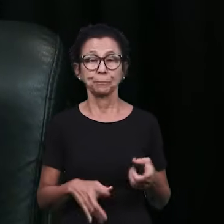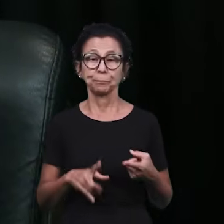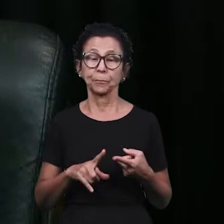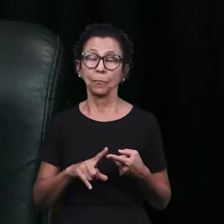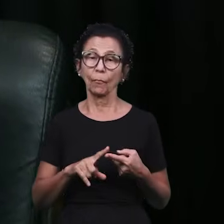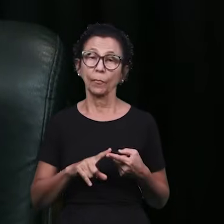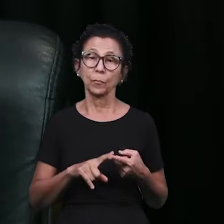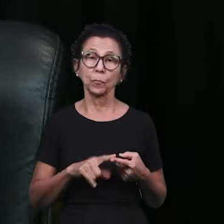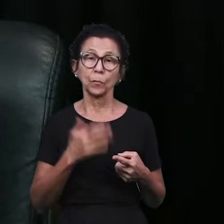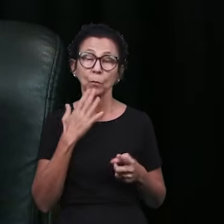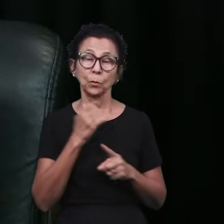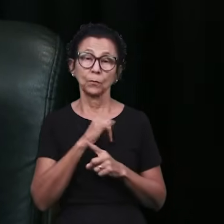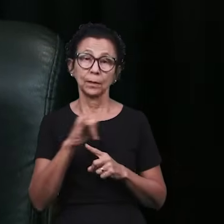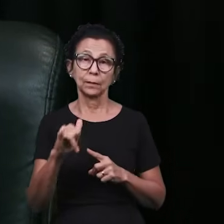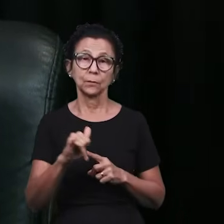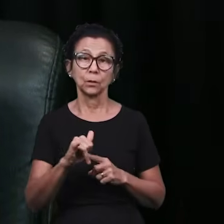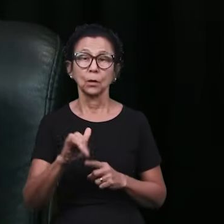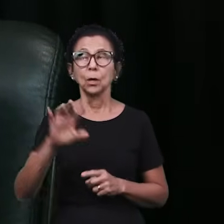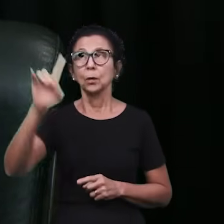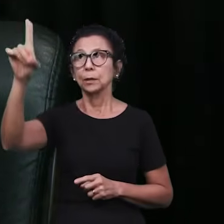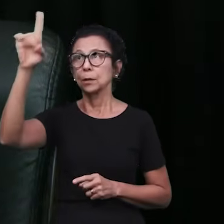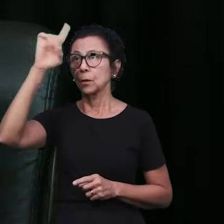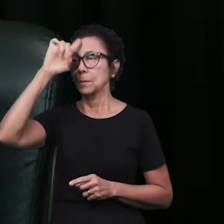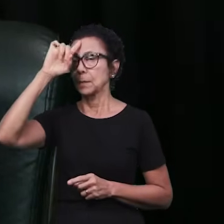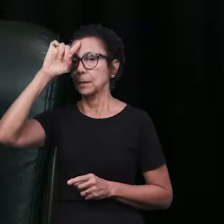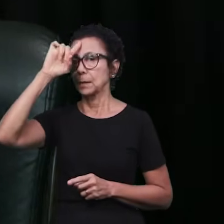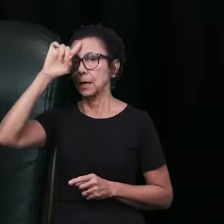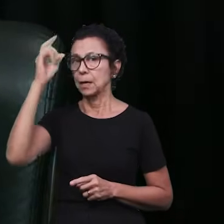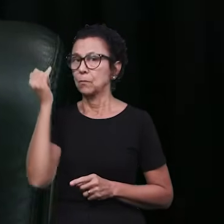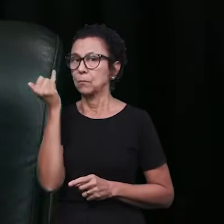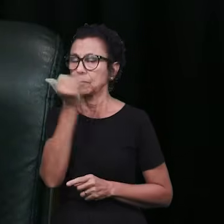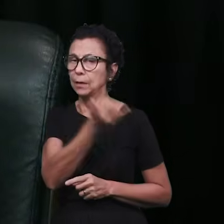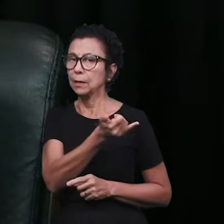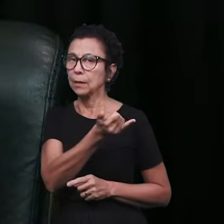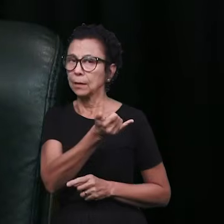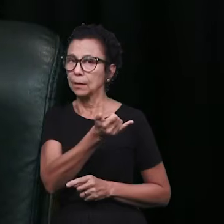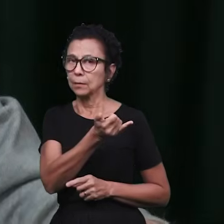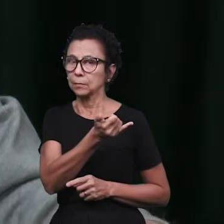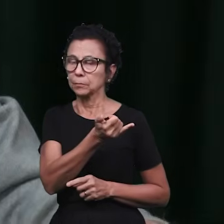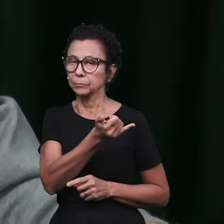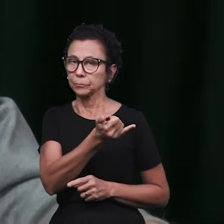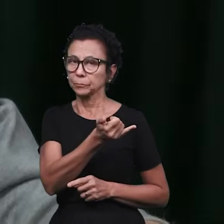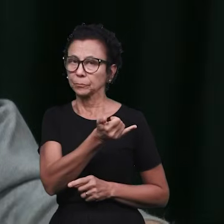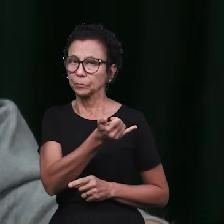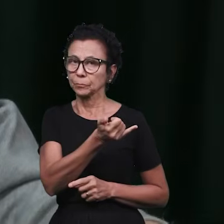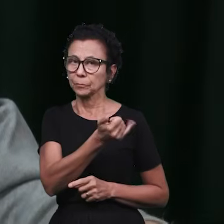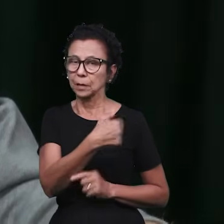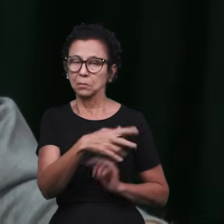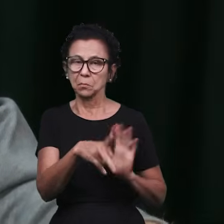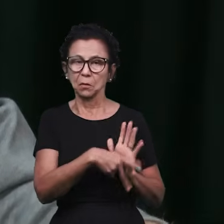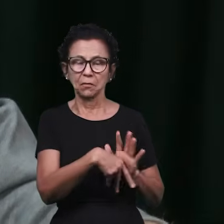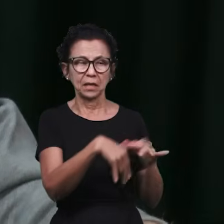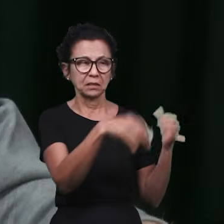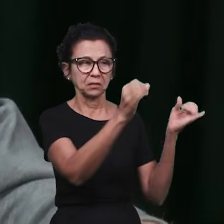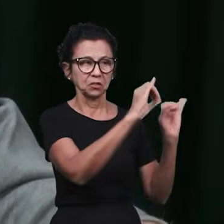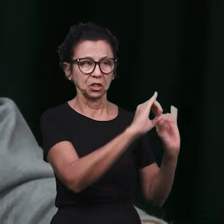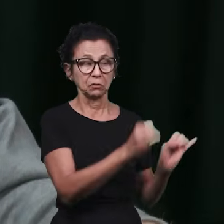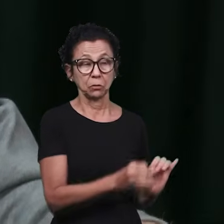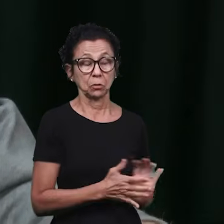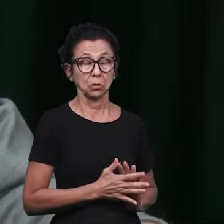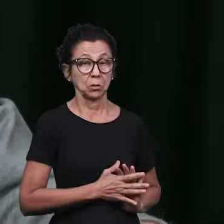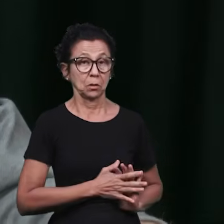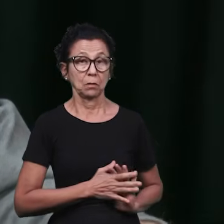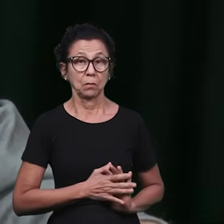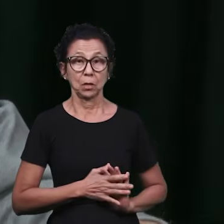só vou falar aquilo que Deus mandar, o que É. Deus mandar eu vou falar". Agora, olha que interessante. No versículo 3,